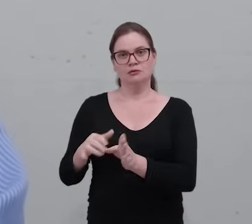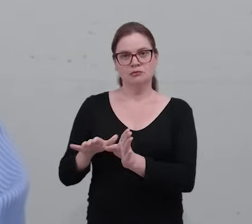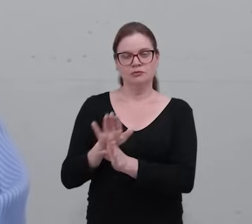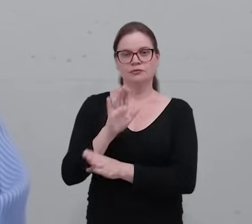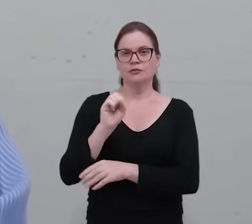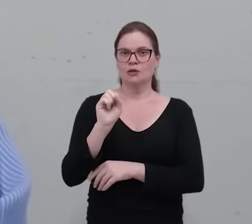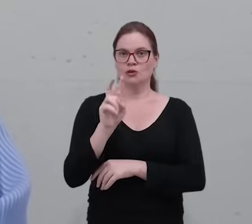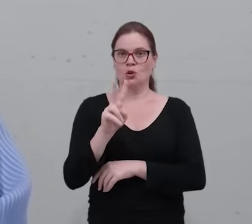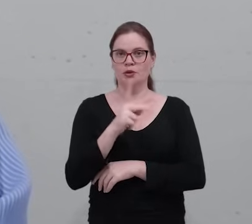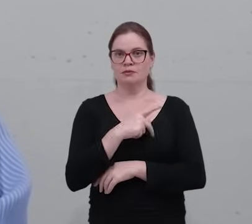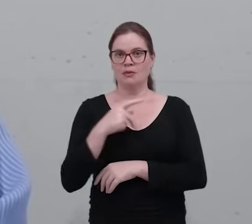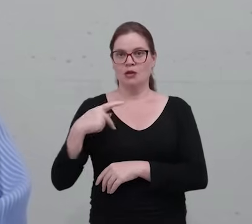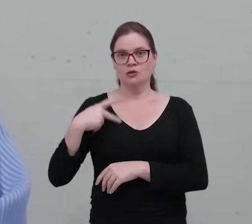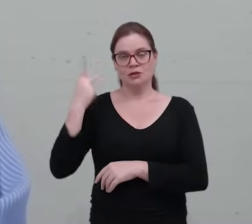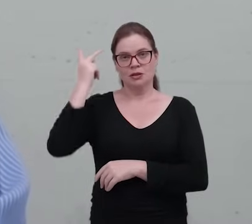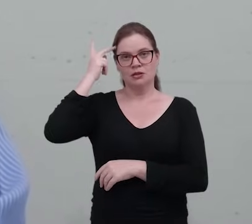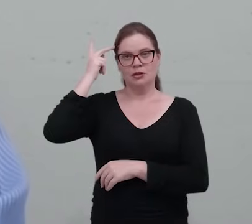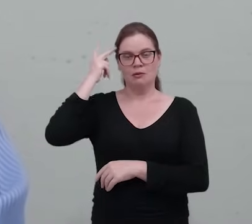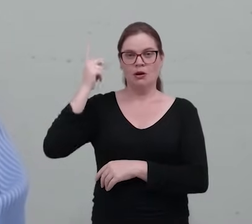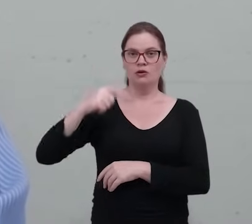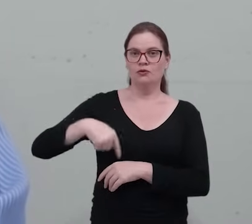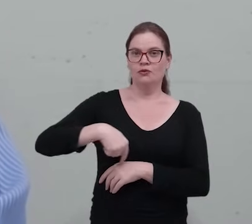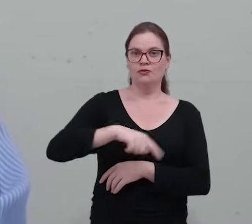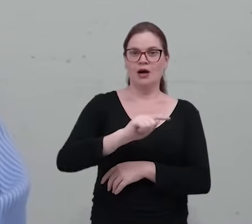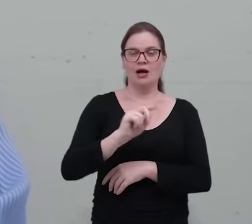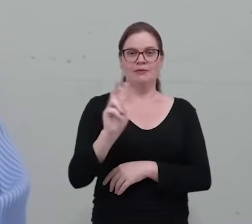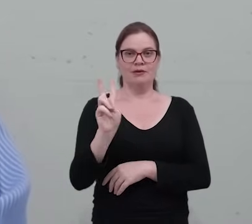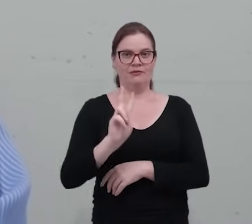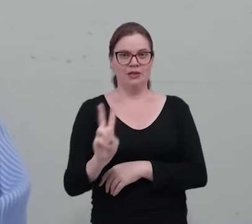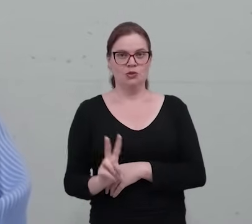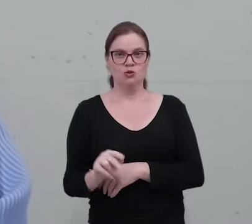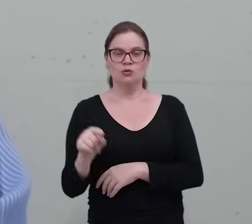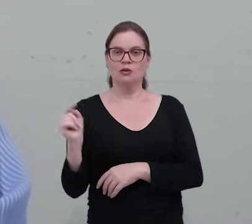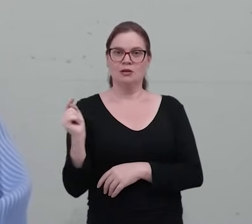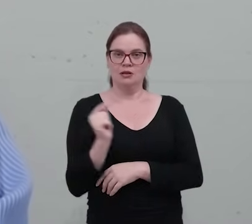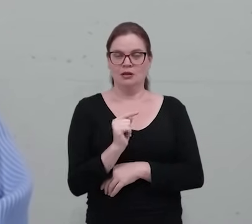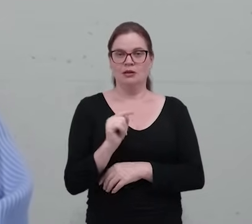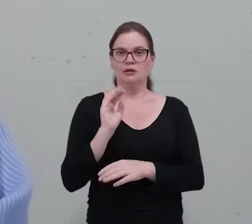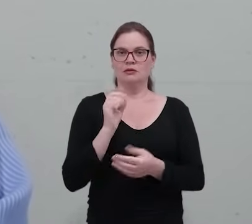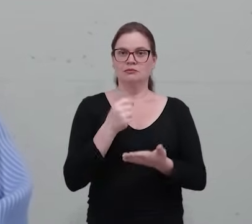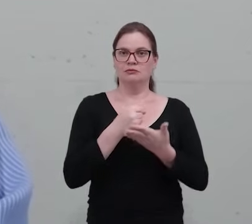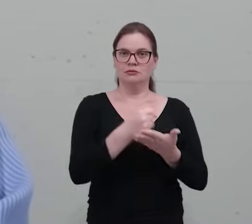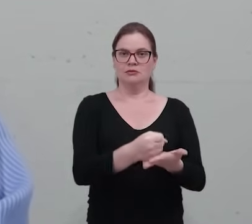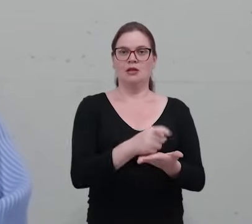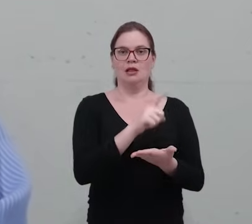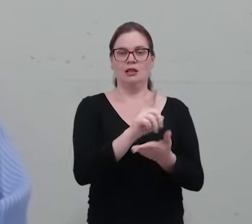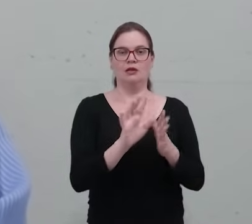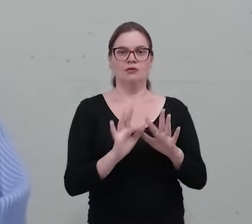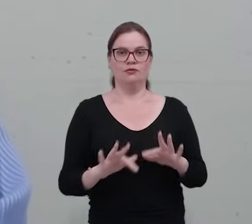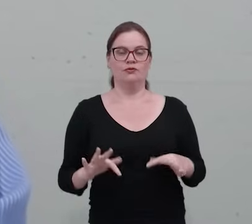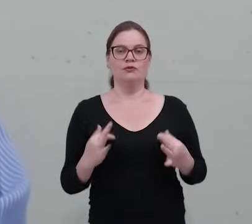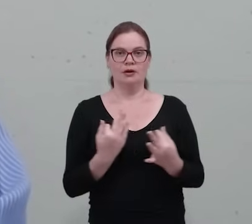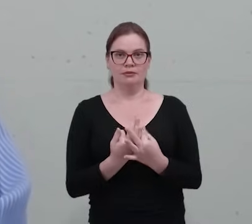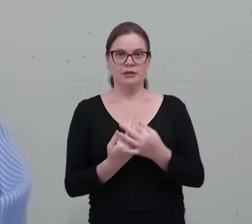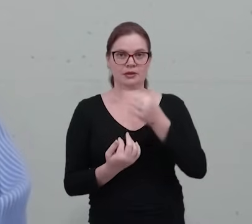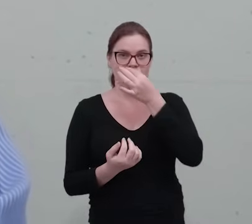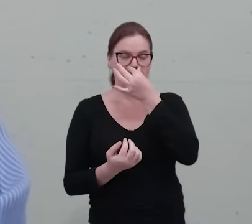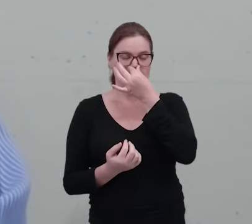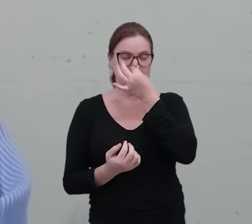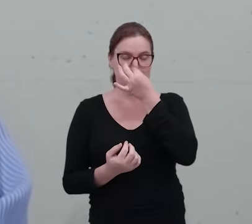presbitério para que 2 pastores de São Paulo fossem destacados para dar assistência a uma